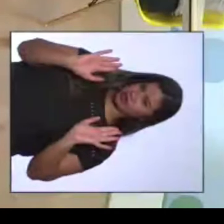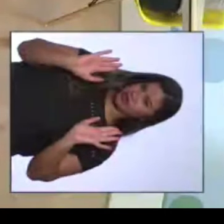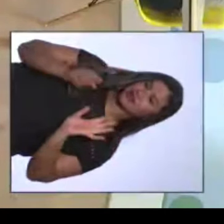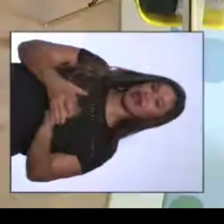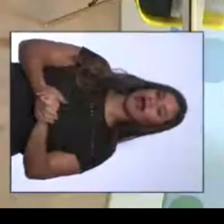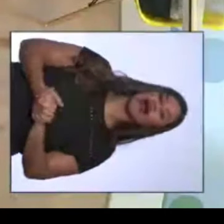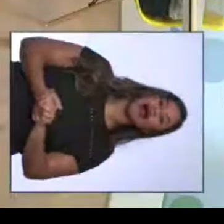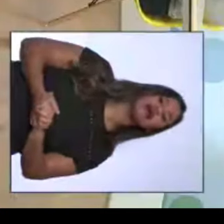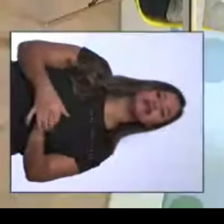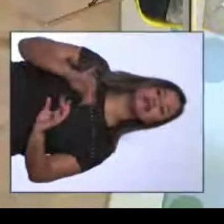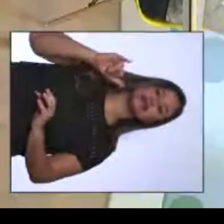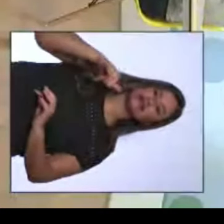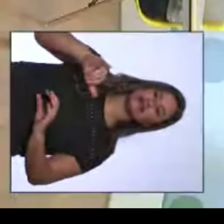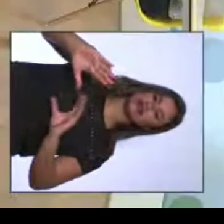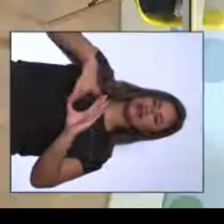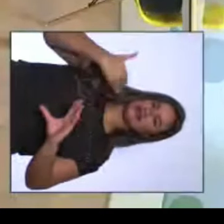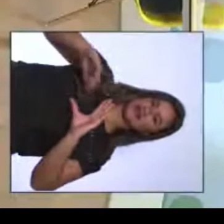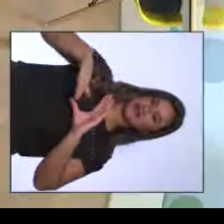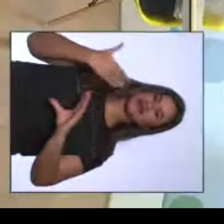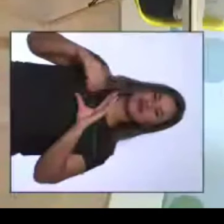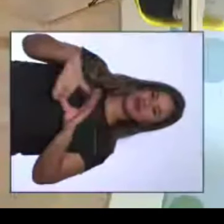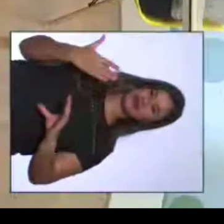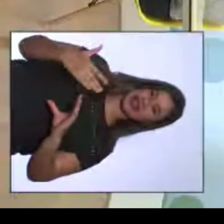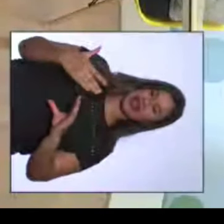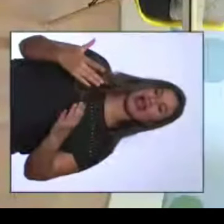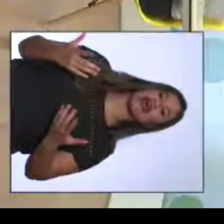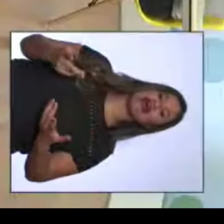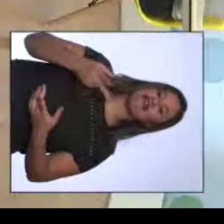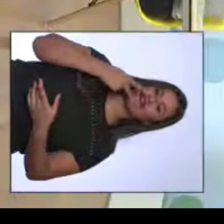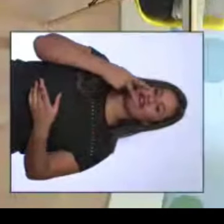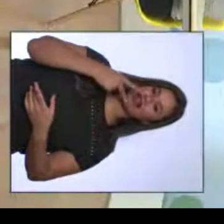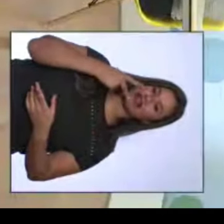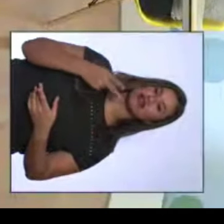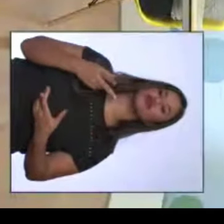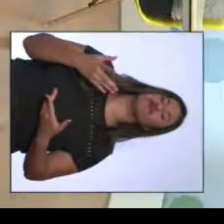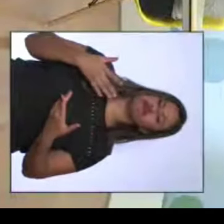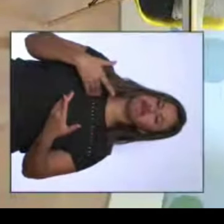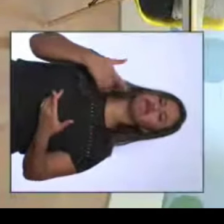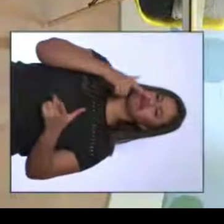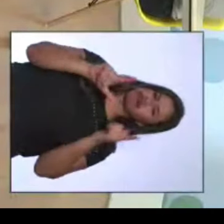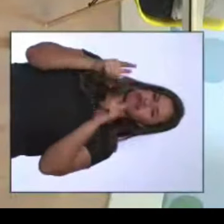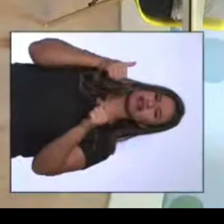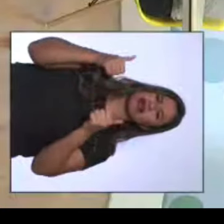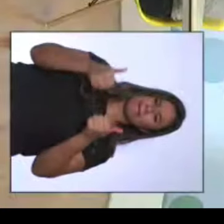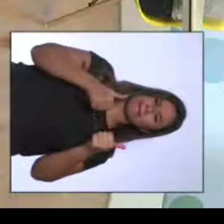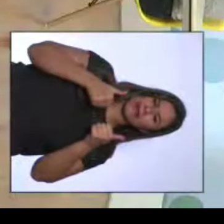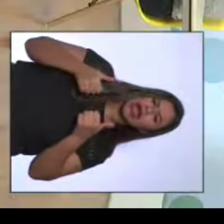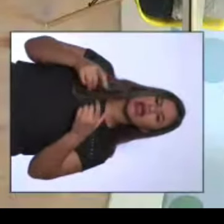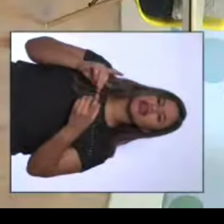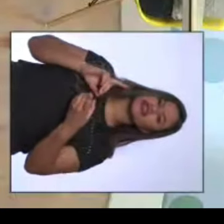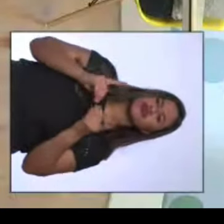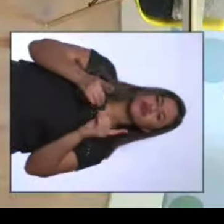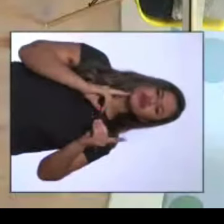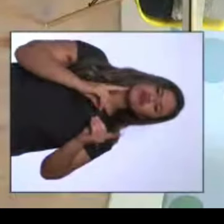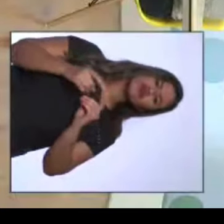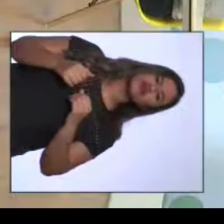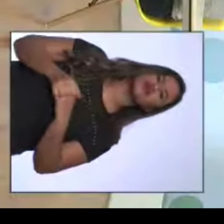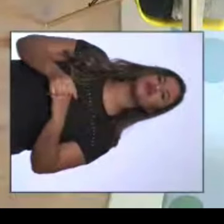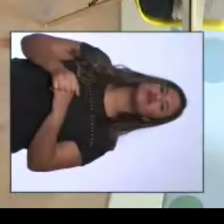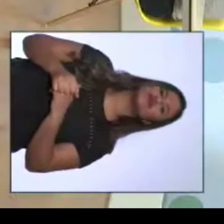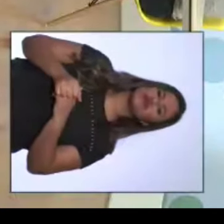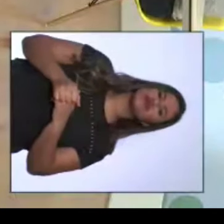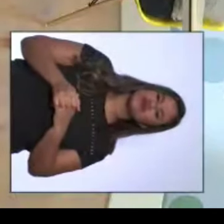estão interagindo, né? Estão dizendo que a aula, nós estamos no caminho, né? Que está bem didática, que a aula muito obrigado,